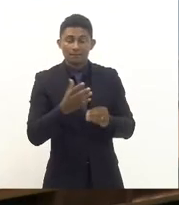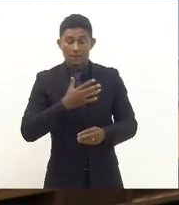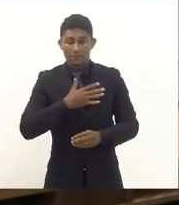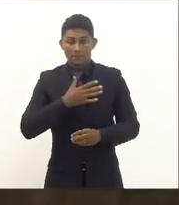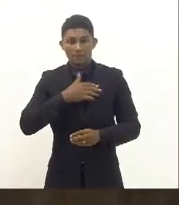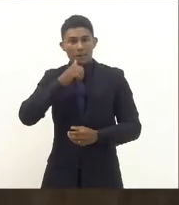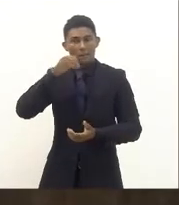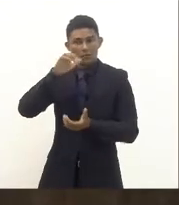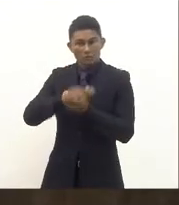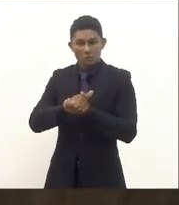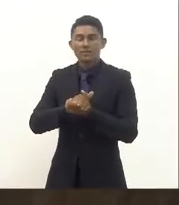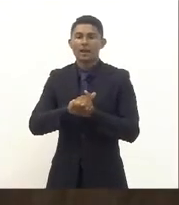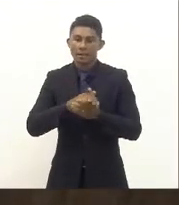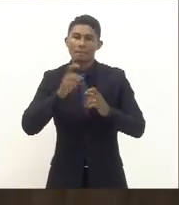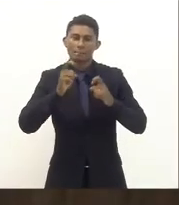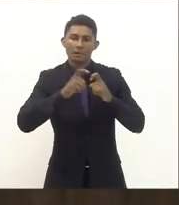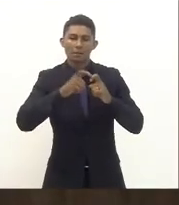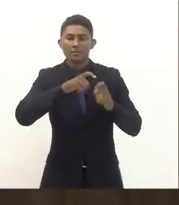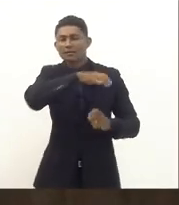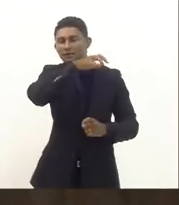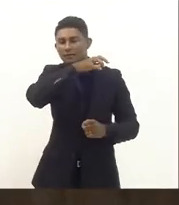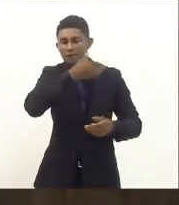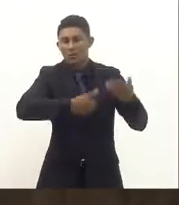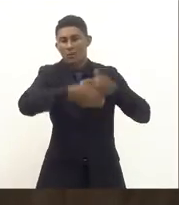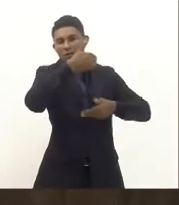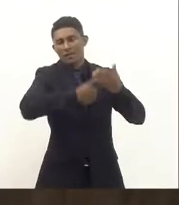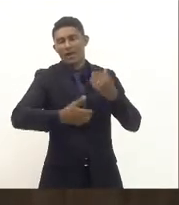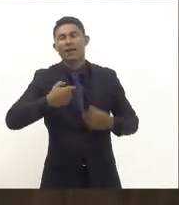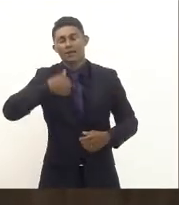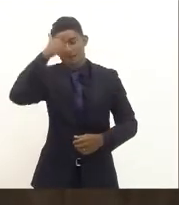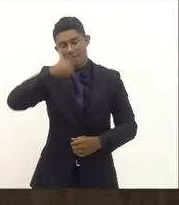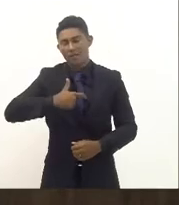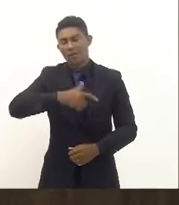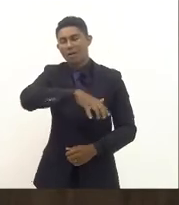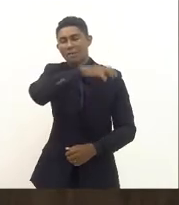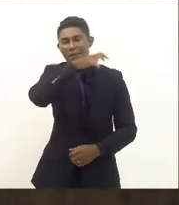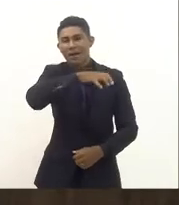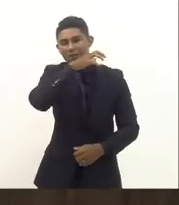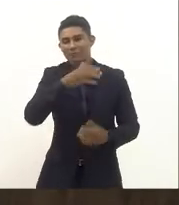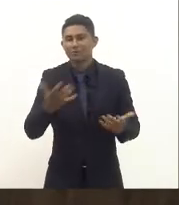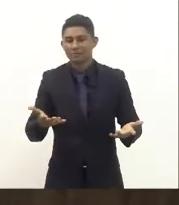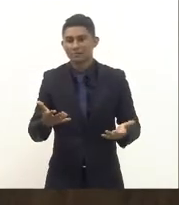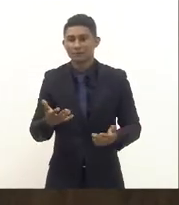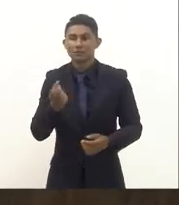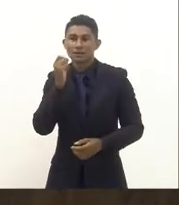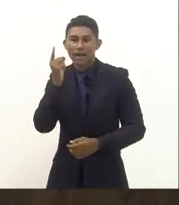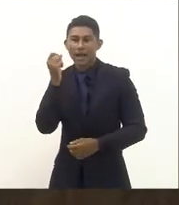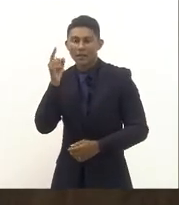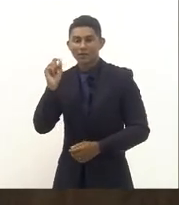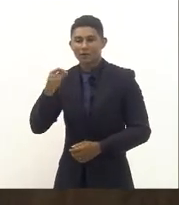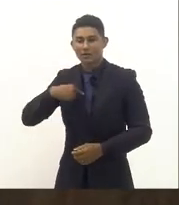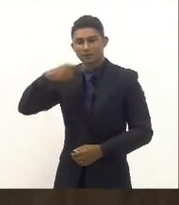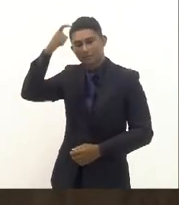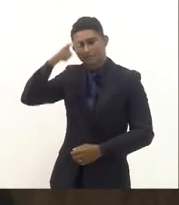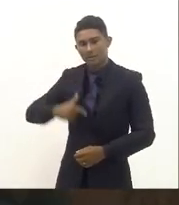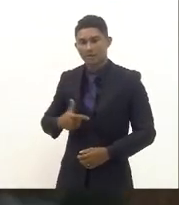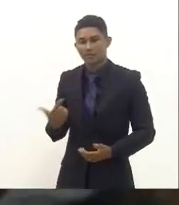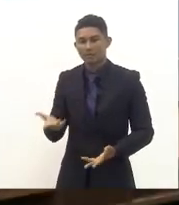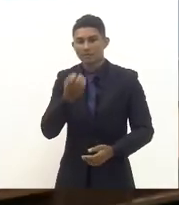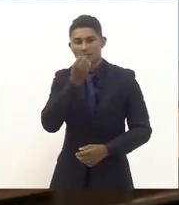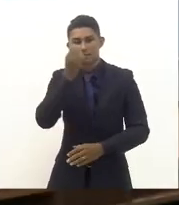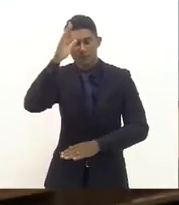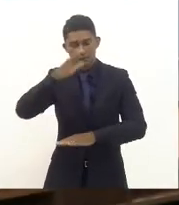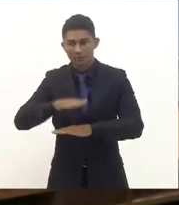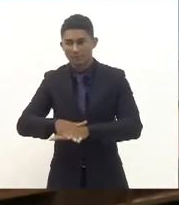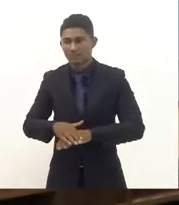veterinária né até para poder cuidar de um animal igual a mim só a veterinária mesmo e o único gato que ela tem lá em casa sou eu boa tarde para